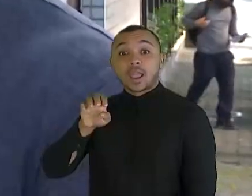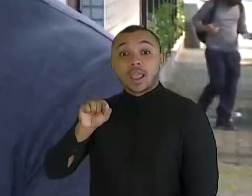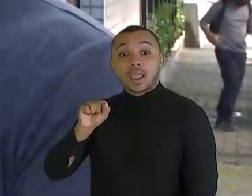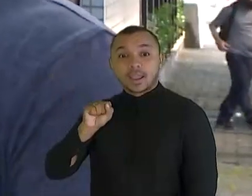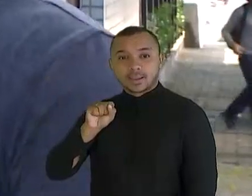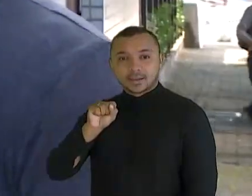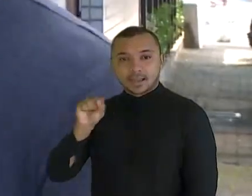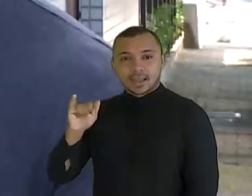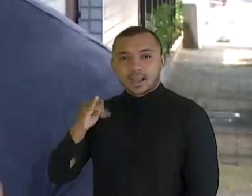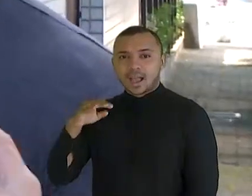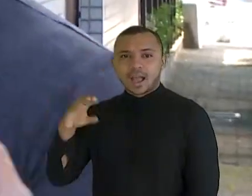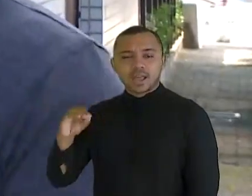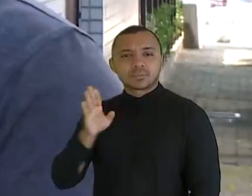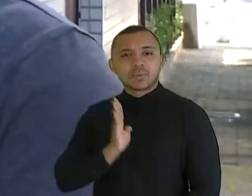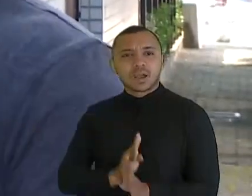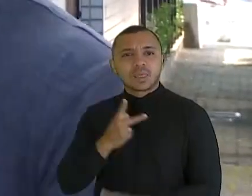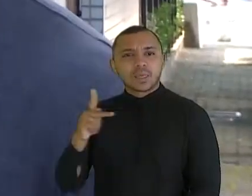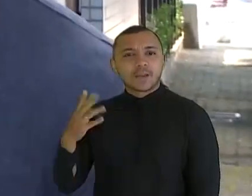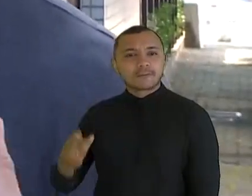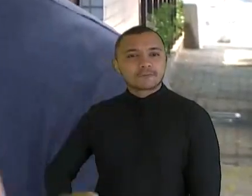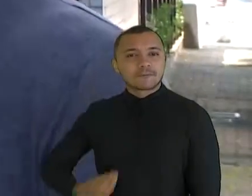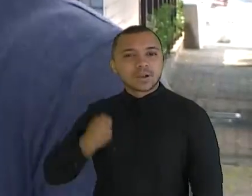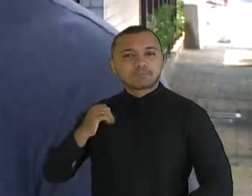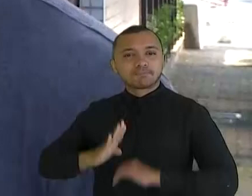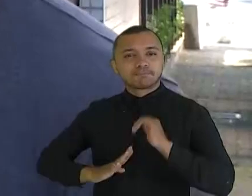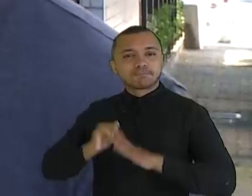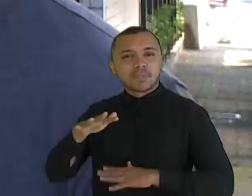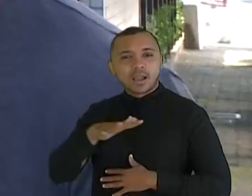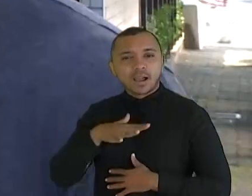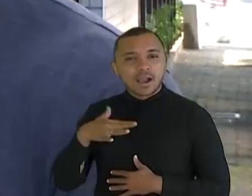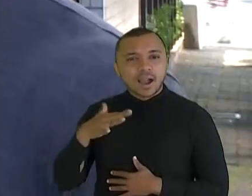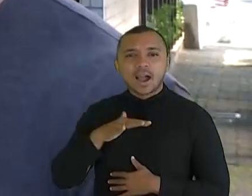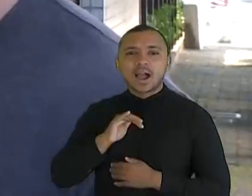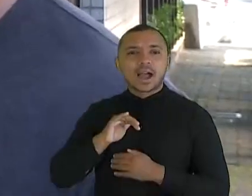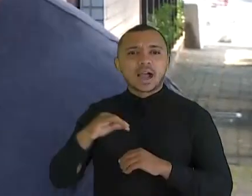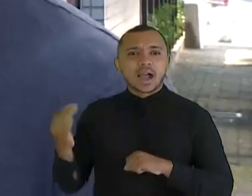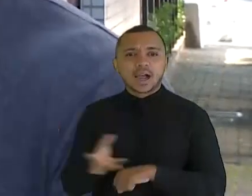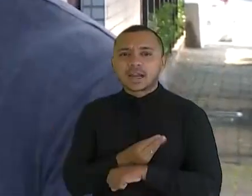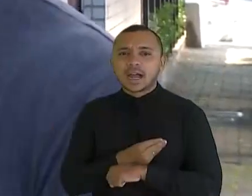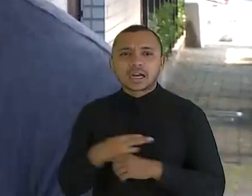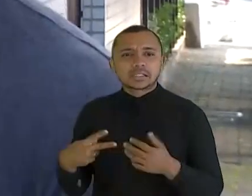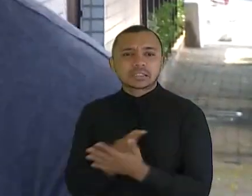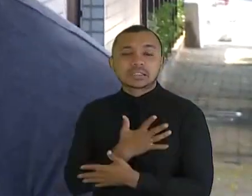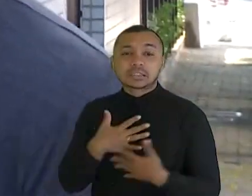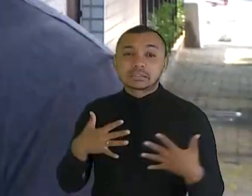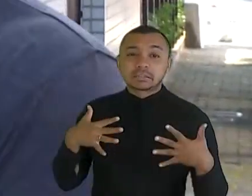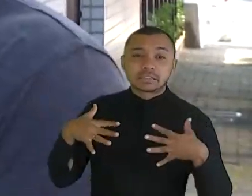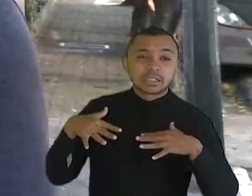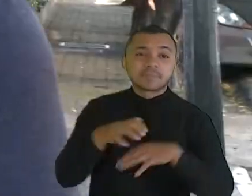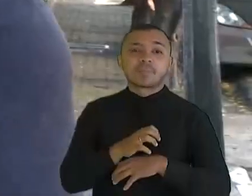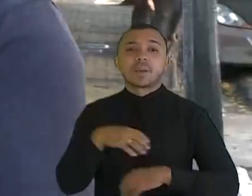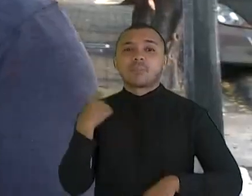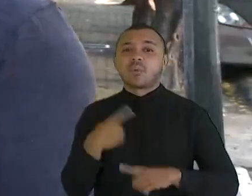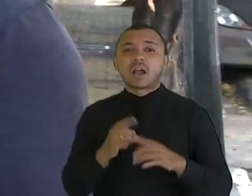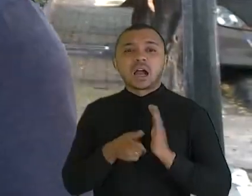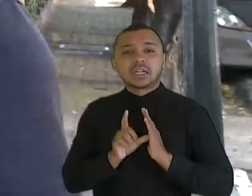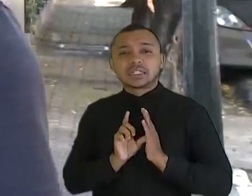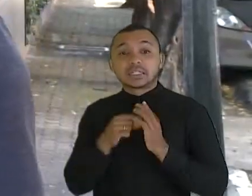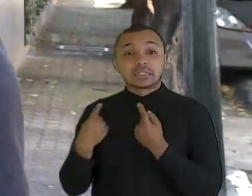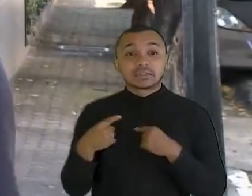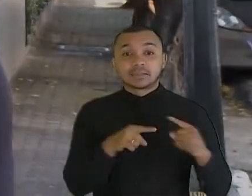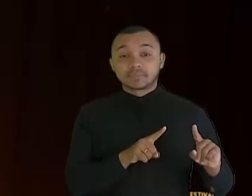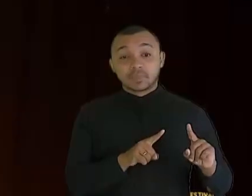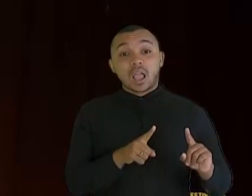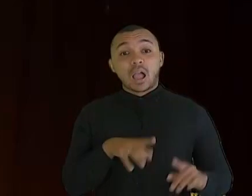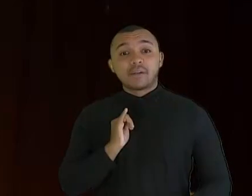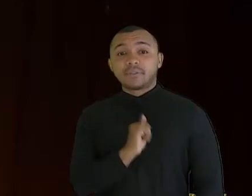em crise artística, está um pouco com a autoestima um pouco abalada por conta de algumas críticas que ele recebe. E aí ele quer se despedir da Mary